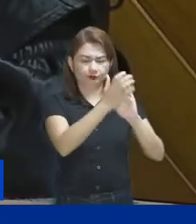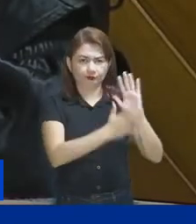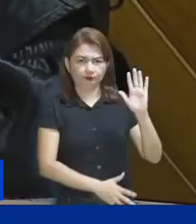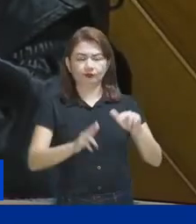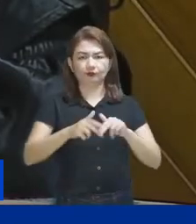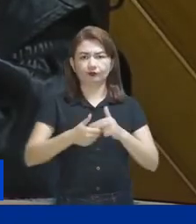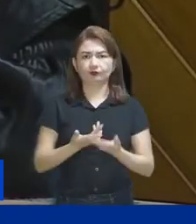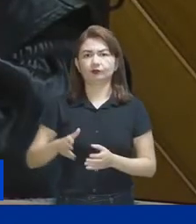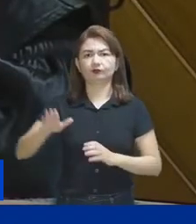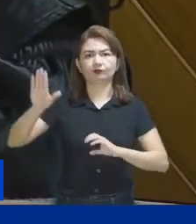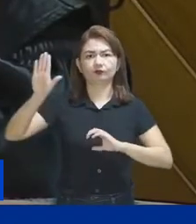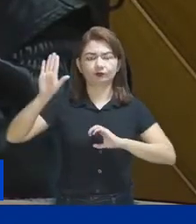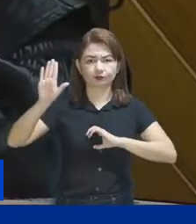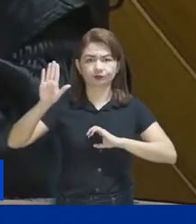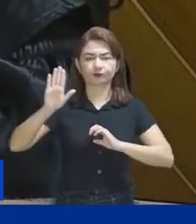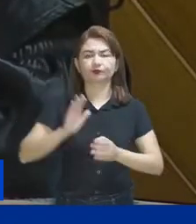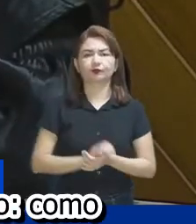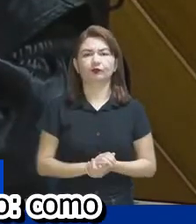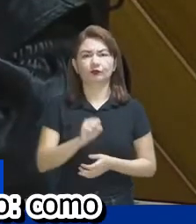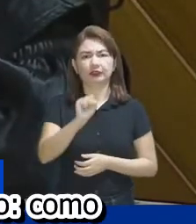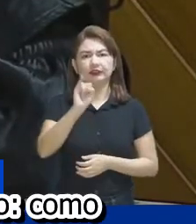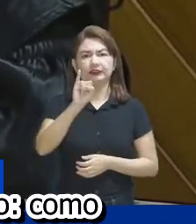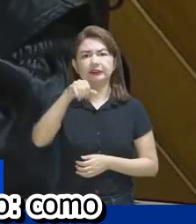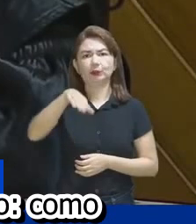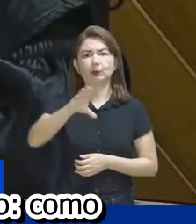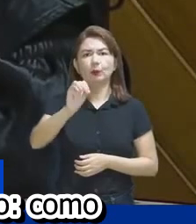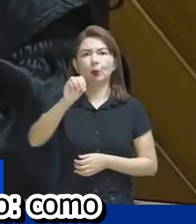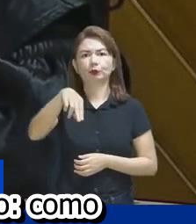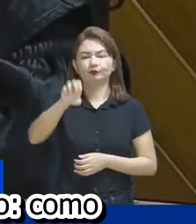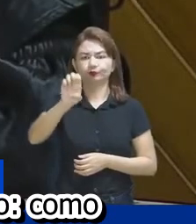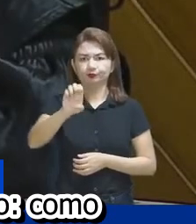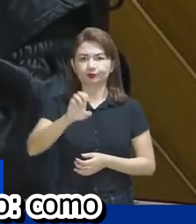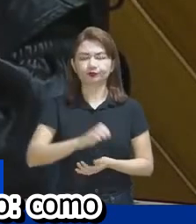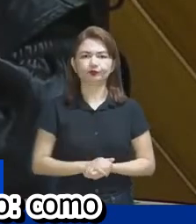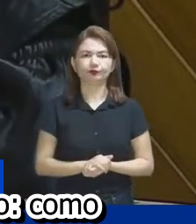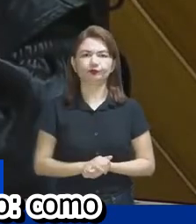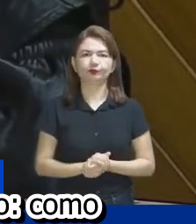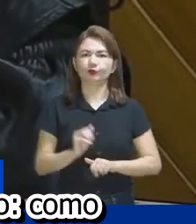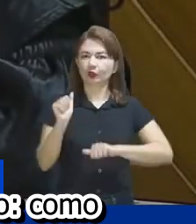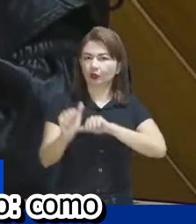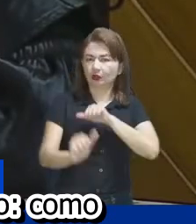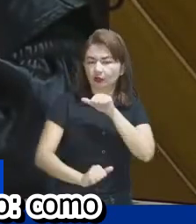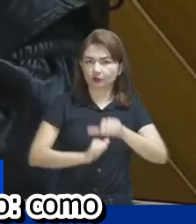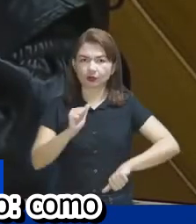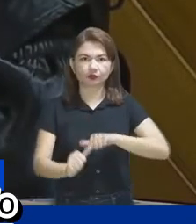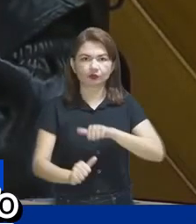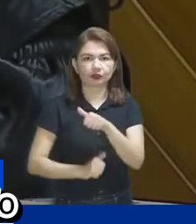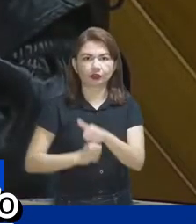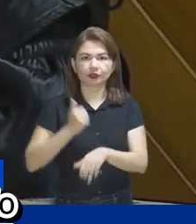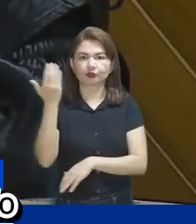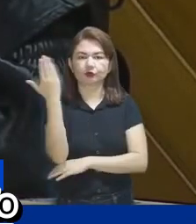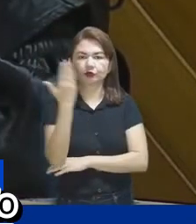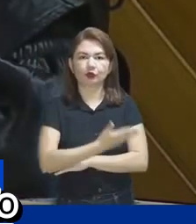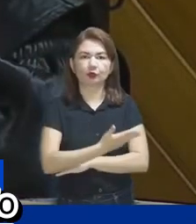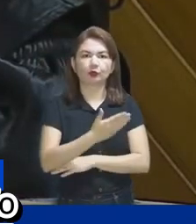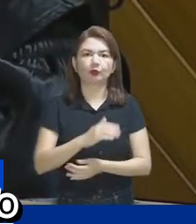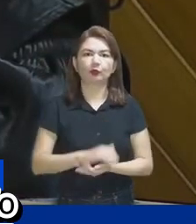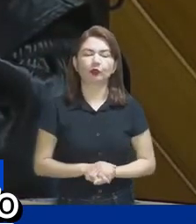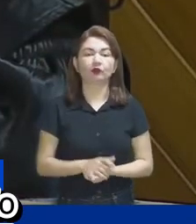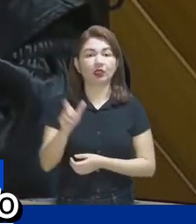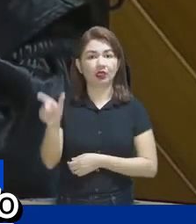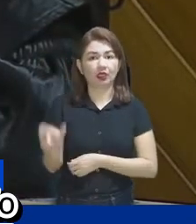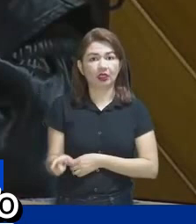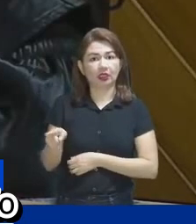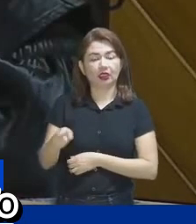pela candidata Simone Vidal da Silva, com atribuição de efeitos modificativos, adianto logo. Como disse a embargante,